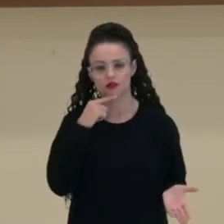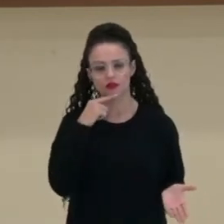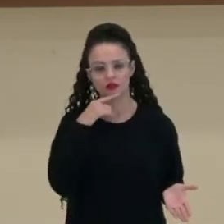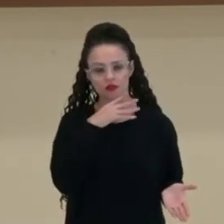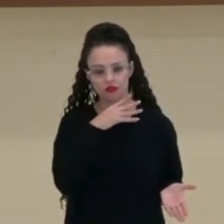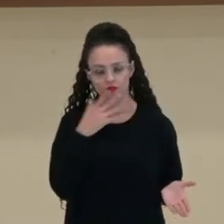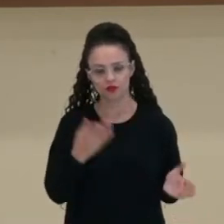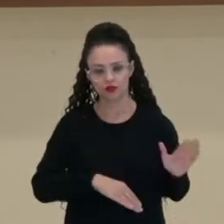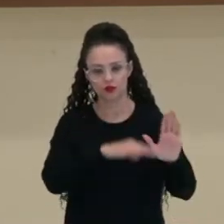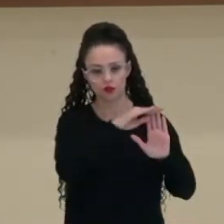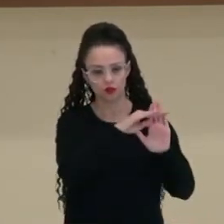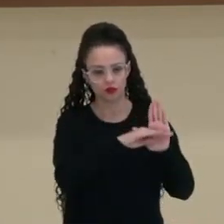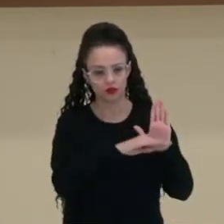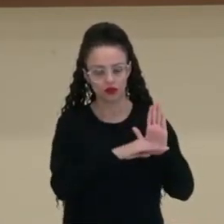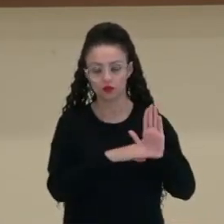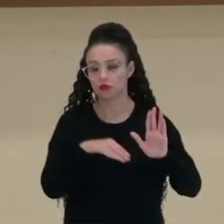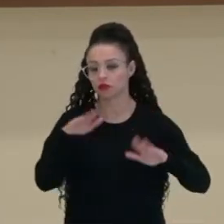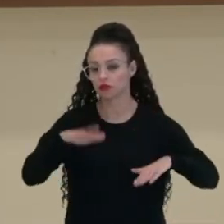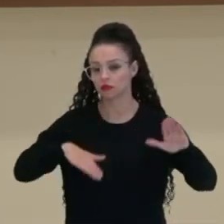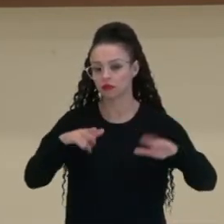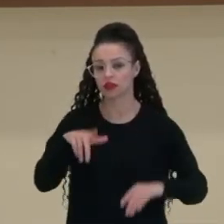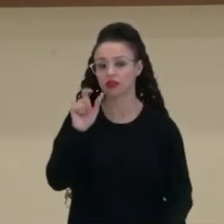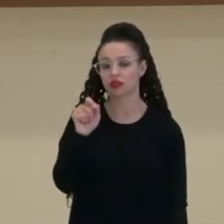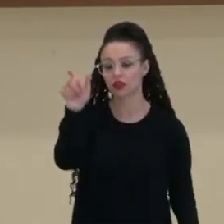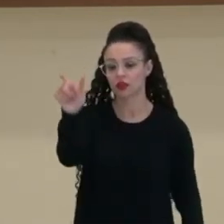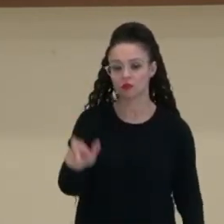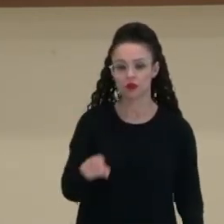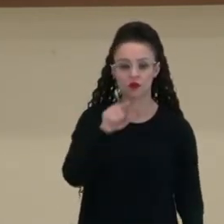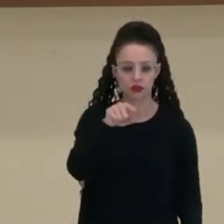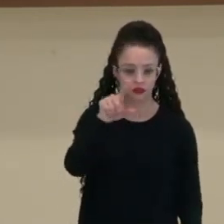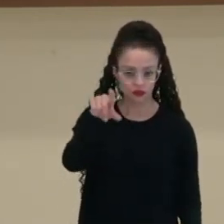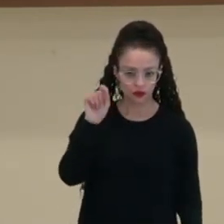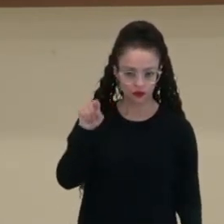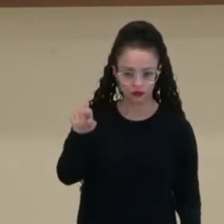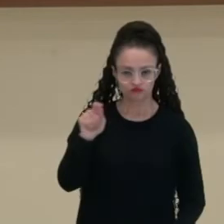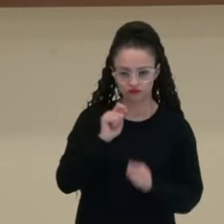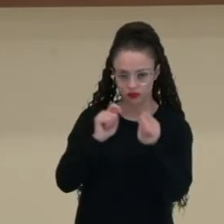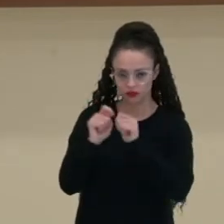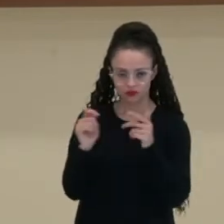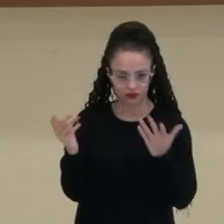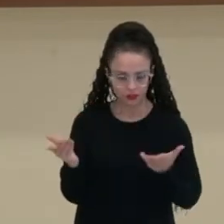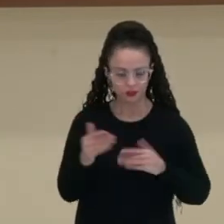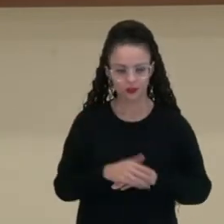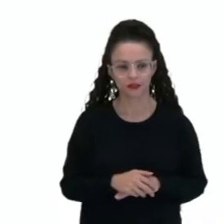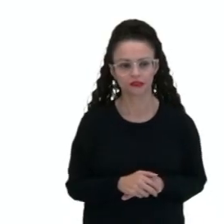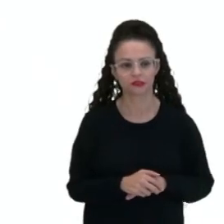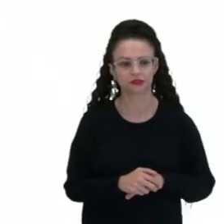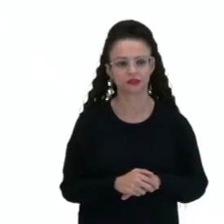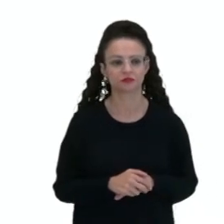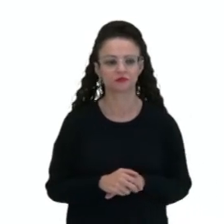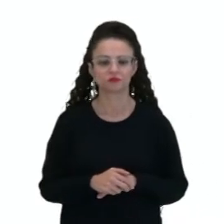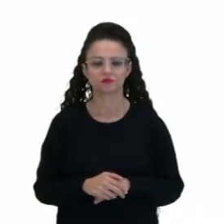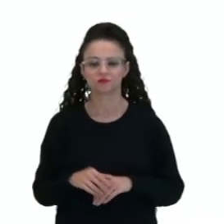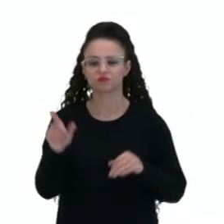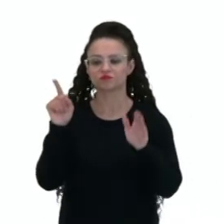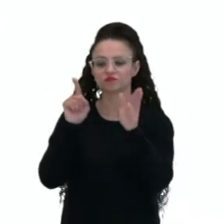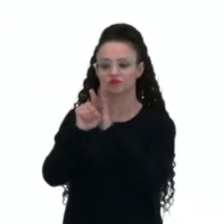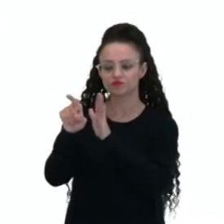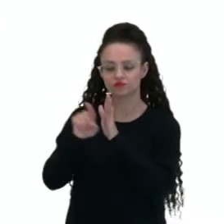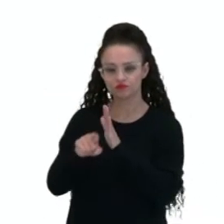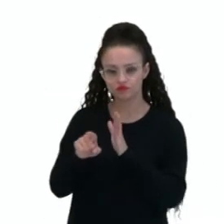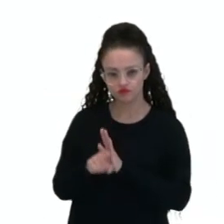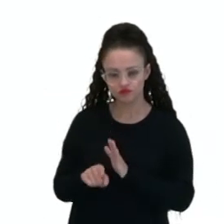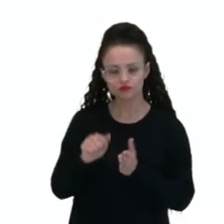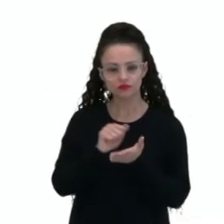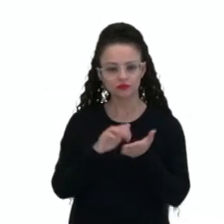o roteiro está de acordo com a pessoa que você selecionou para a entrevista. As perguntas feitas no